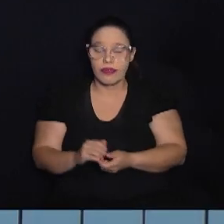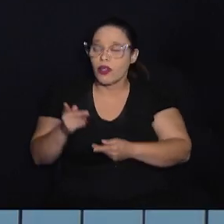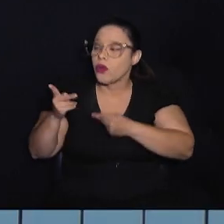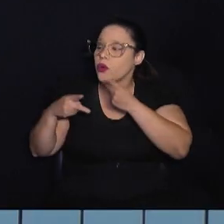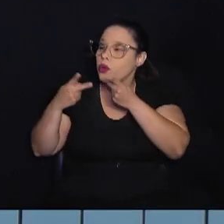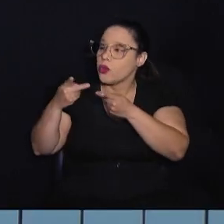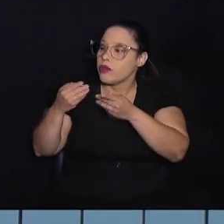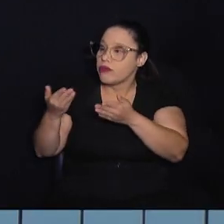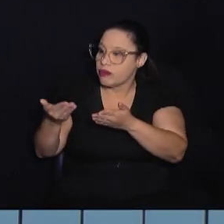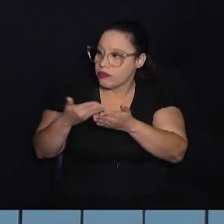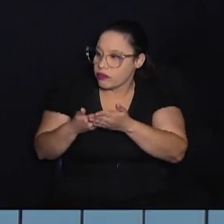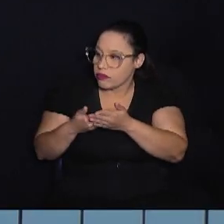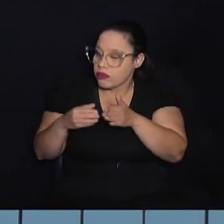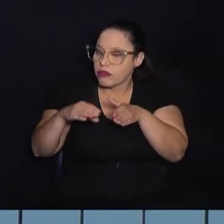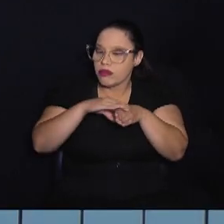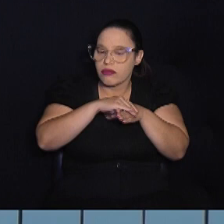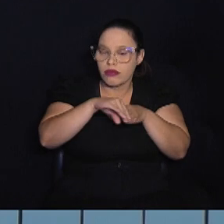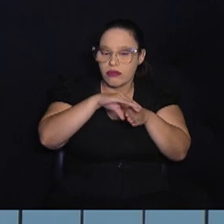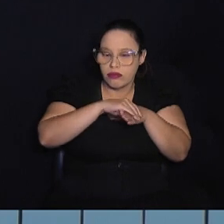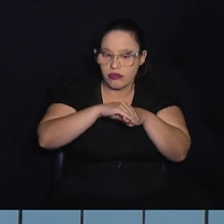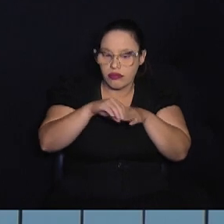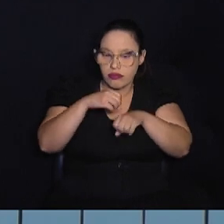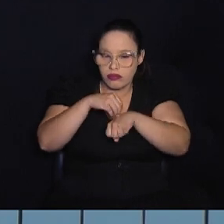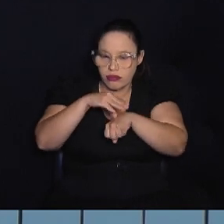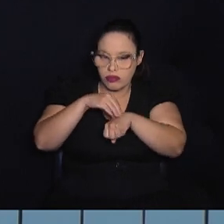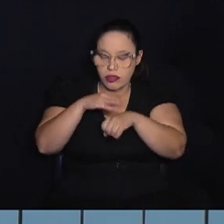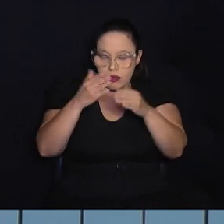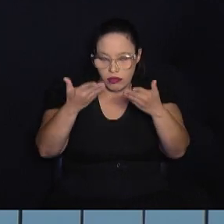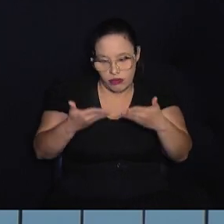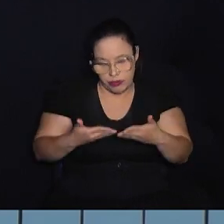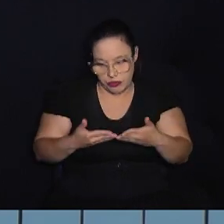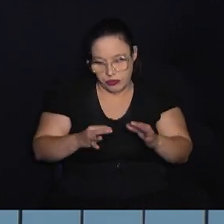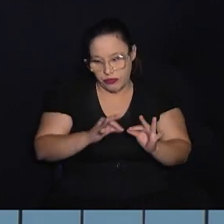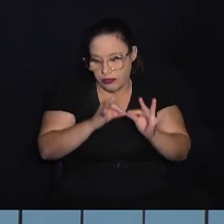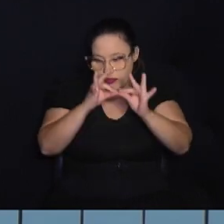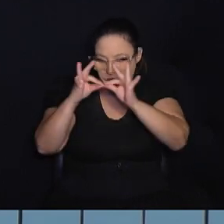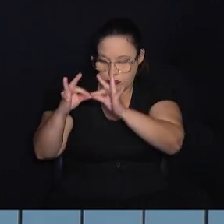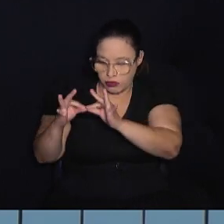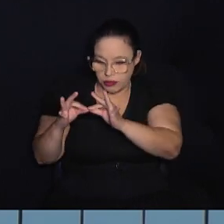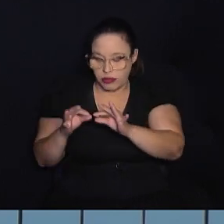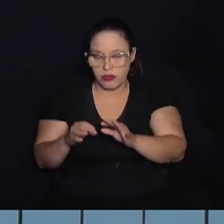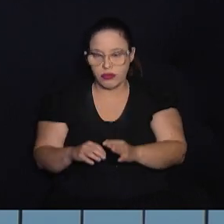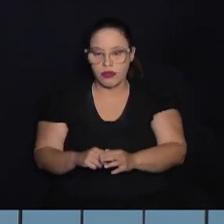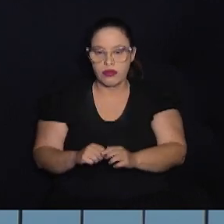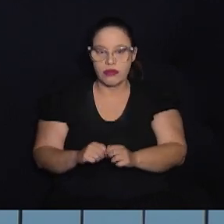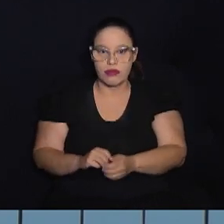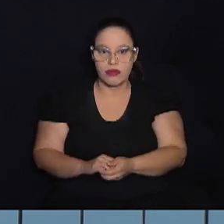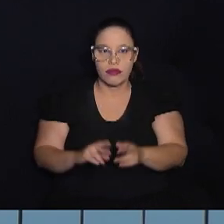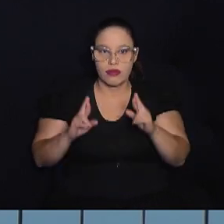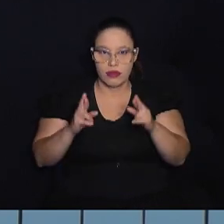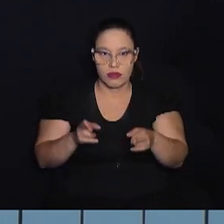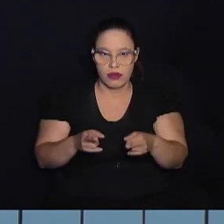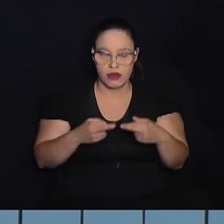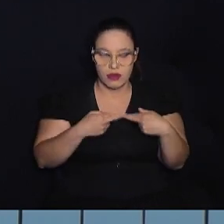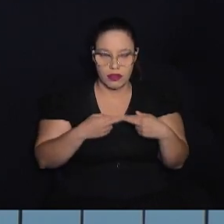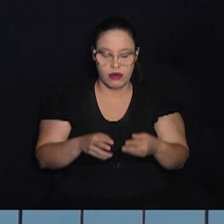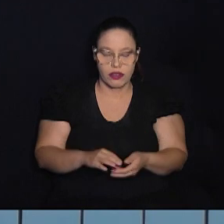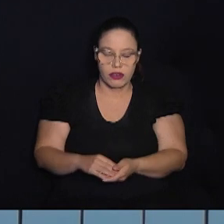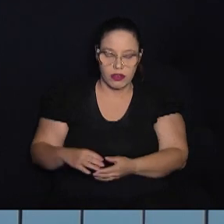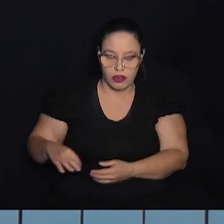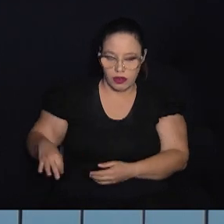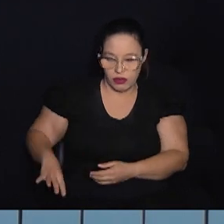que o senhor deixasse algumas recomendações, né, para o público aqui do nosso programa a respeito, né, do câncer de